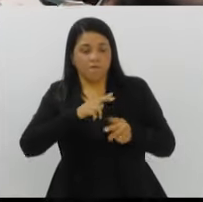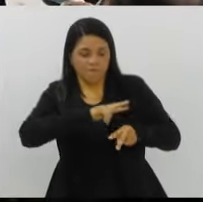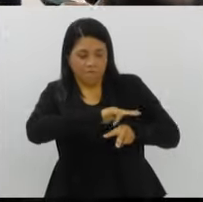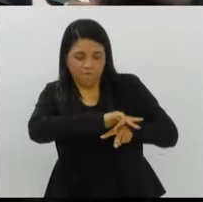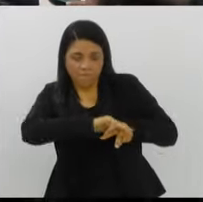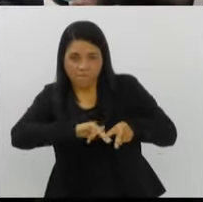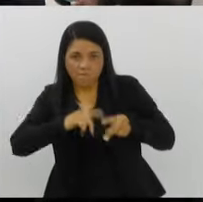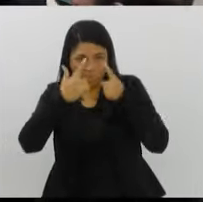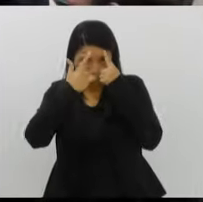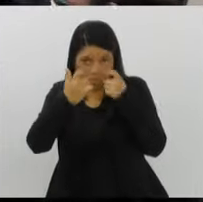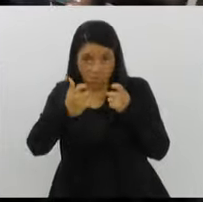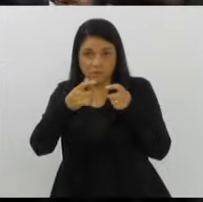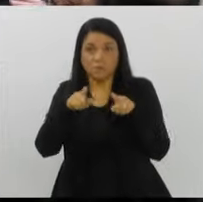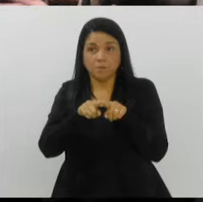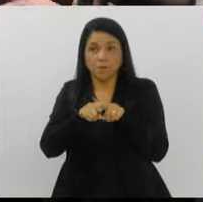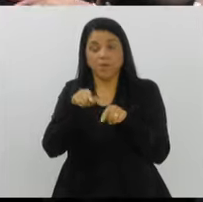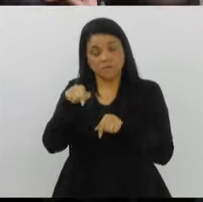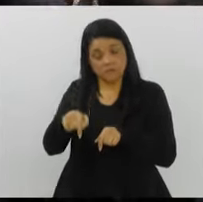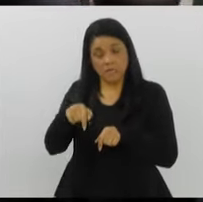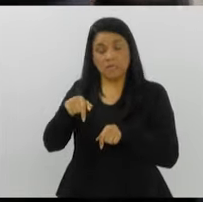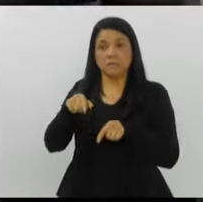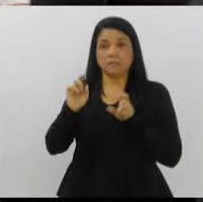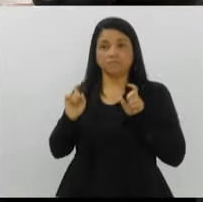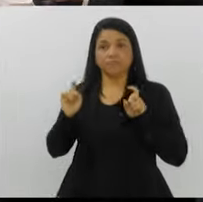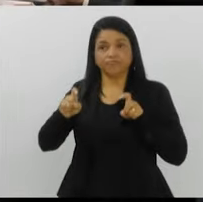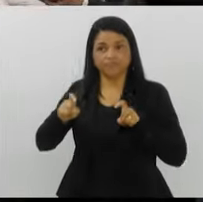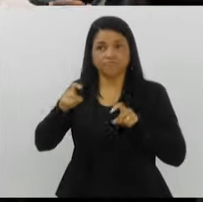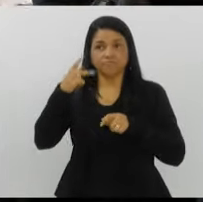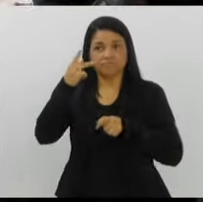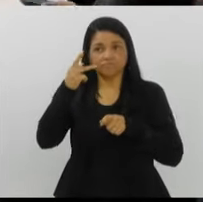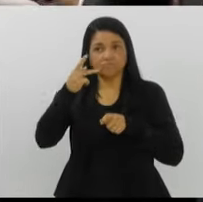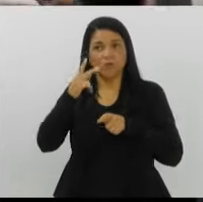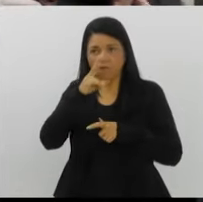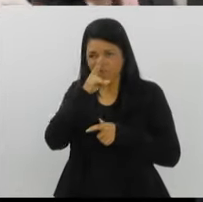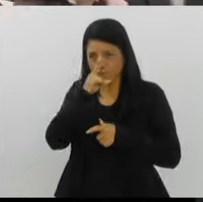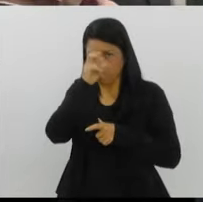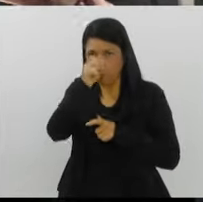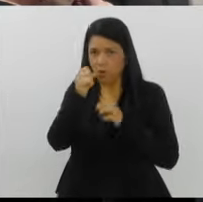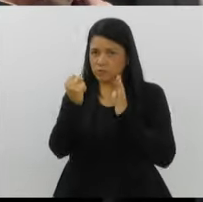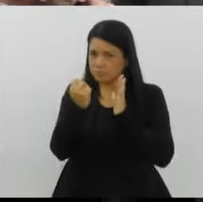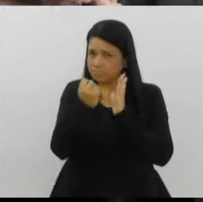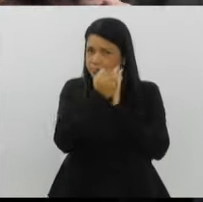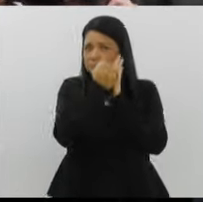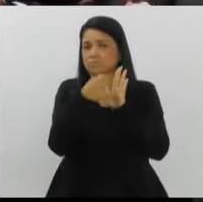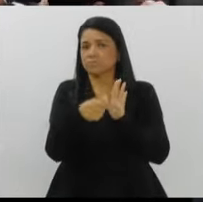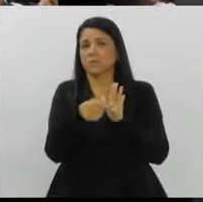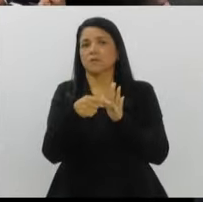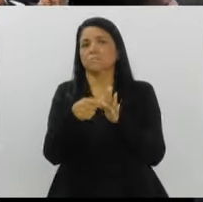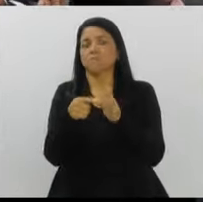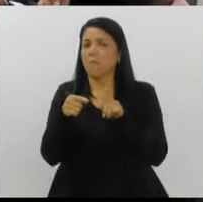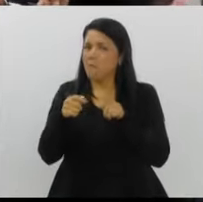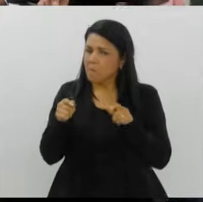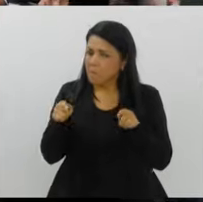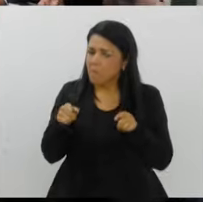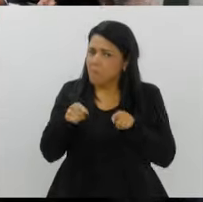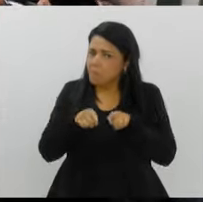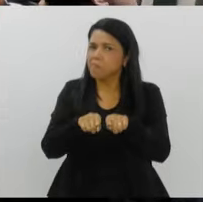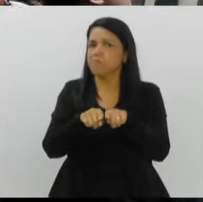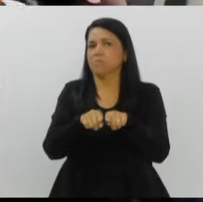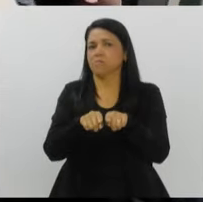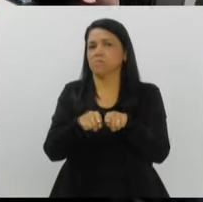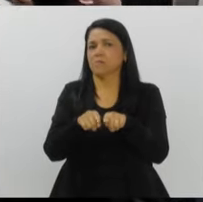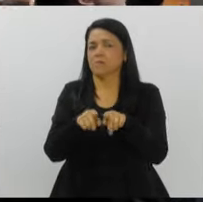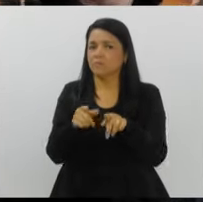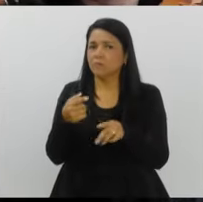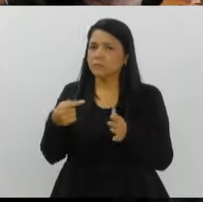nós aqui nesse parlamento também. Você é símbolo de força, de resistência, pode contar conosco, né? Porque nós